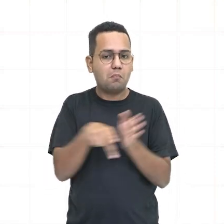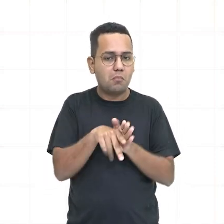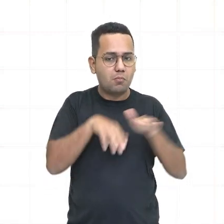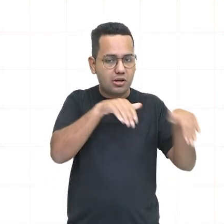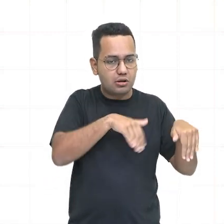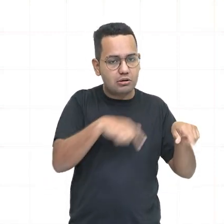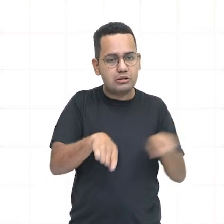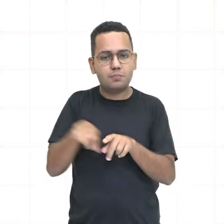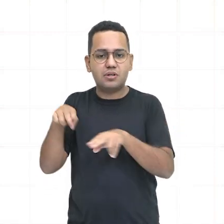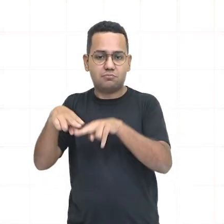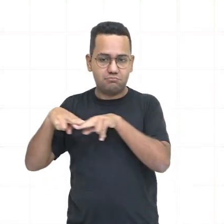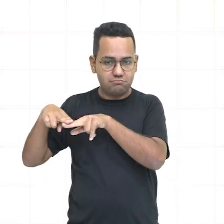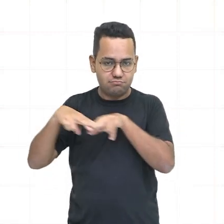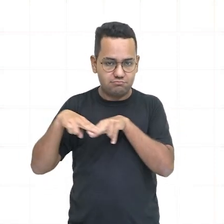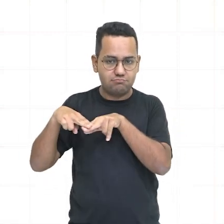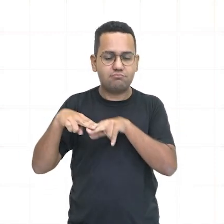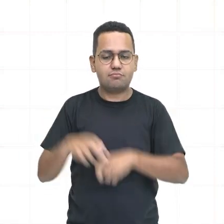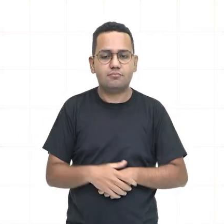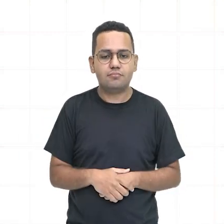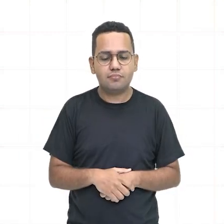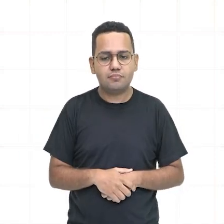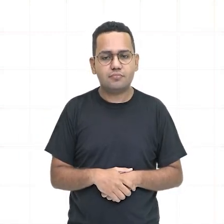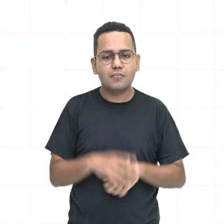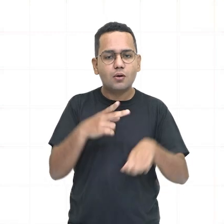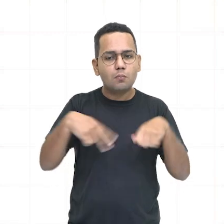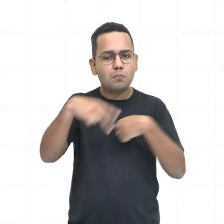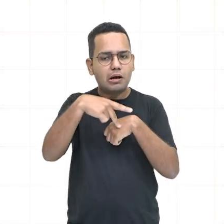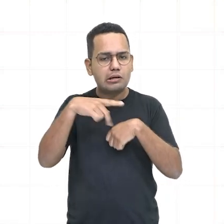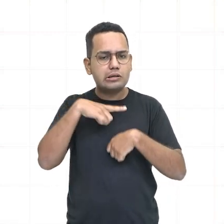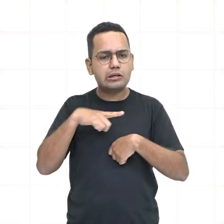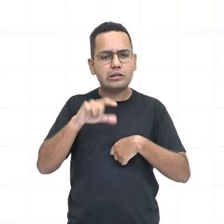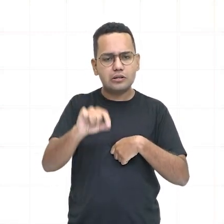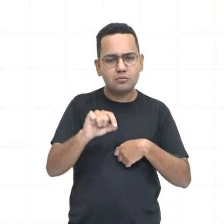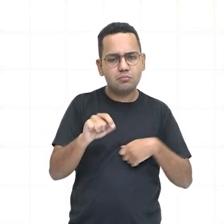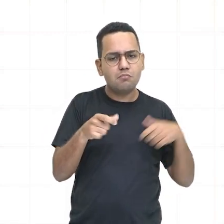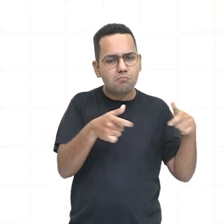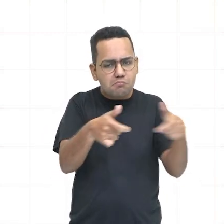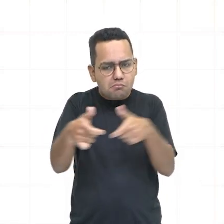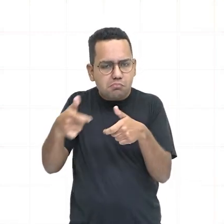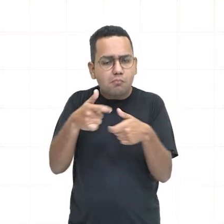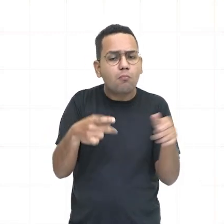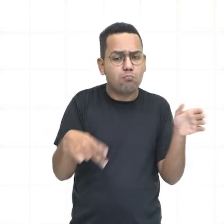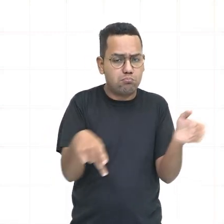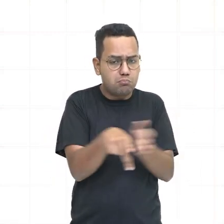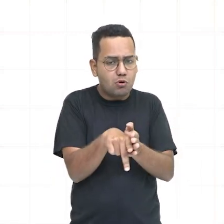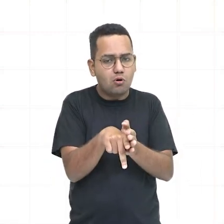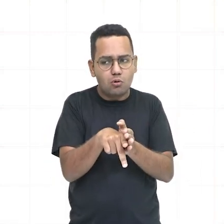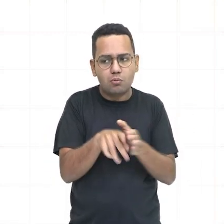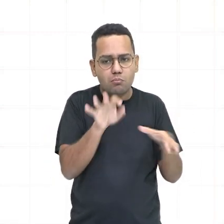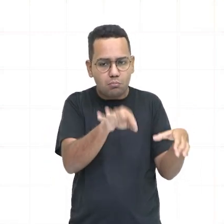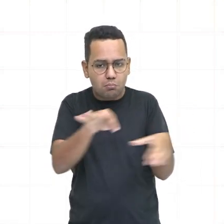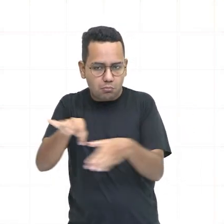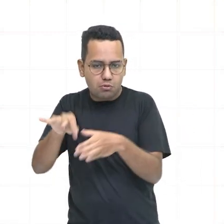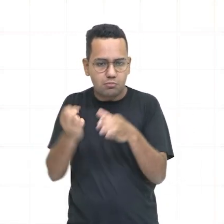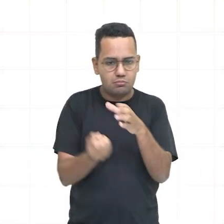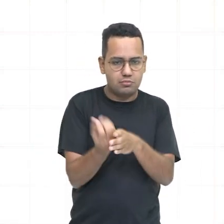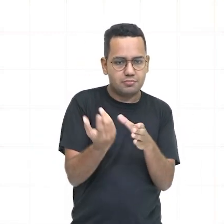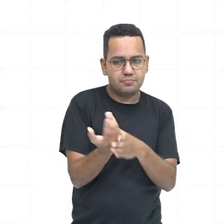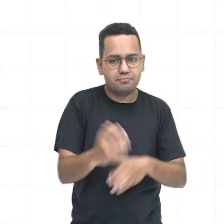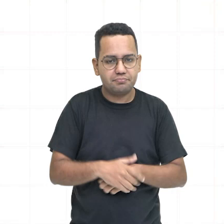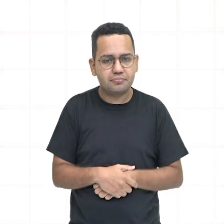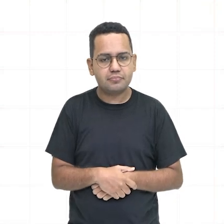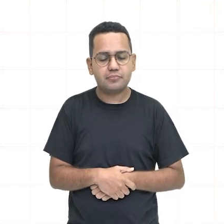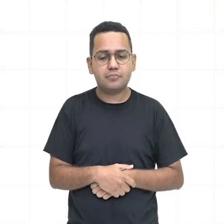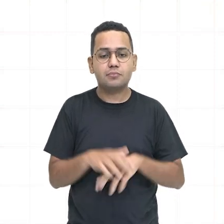para a Nova Zelândia, que é um país acidentado com pequenas áreas próprias para o cultivo arável, por